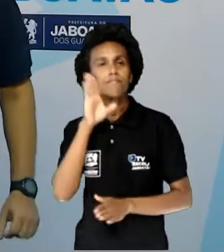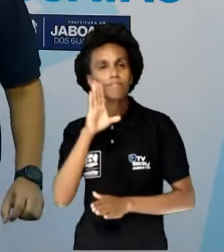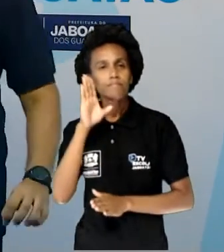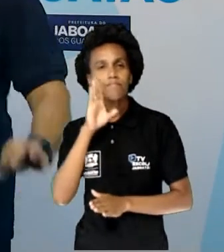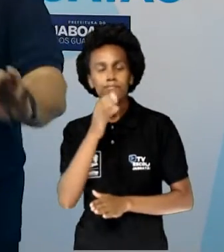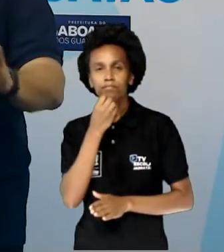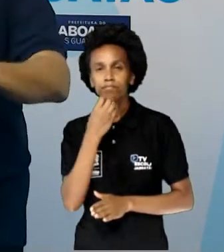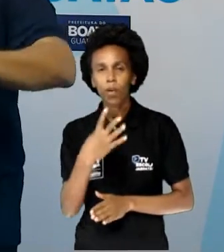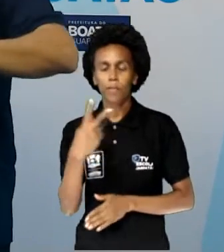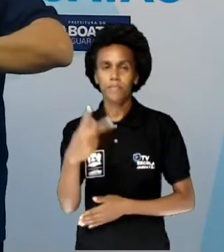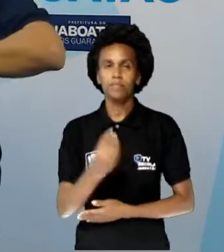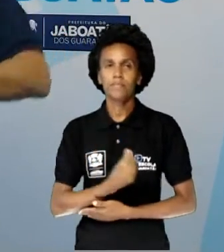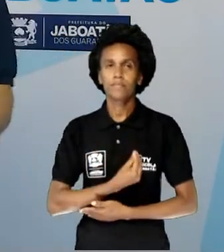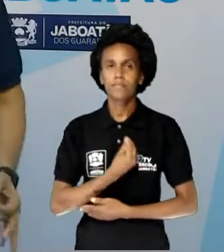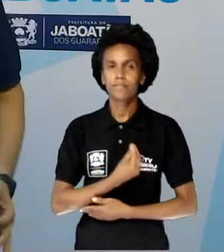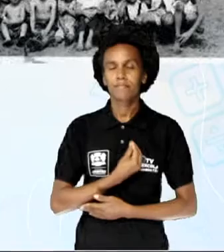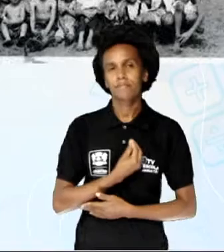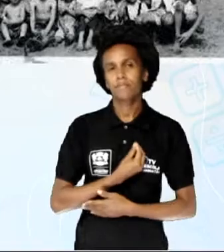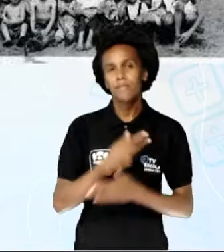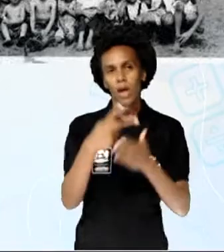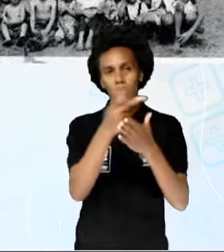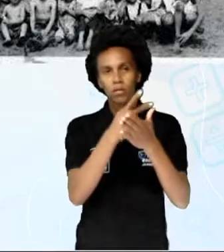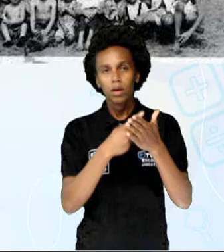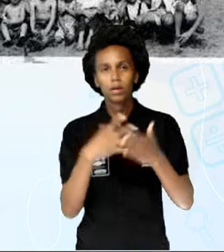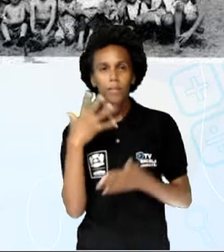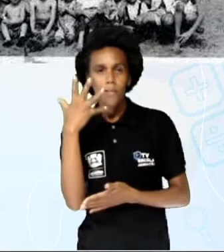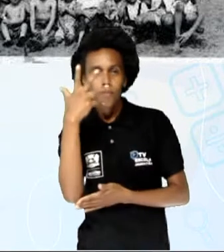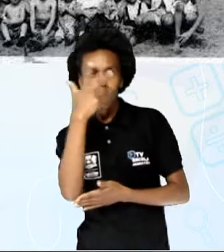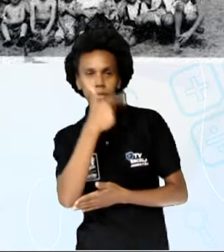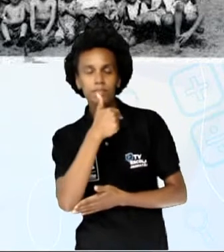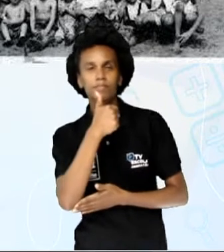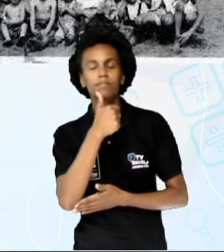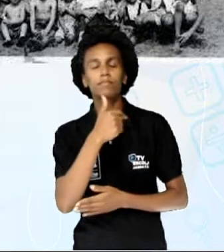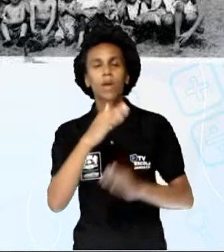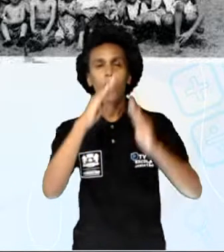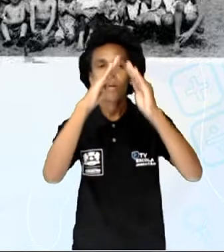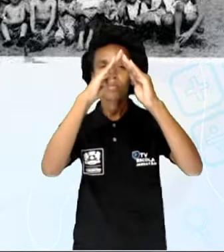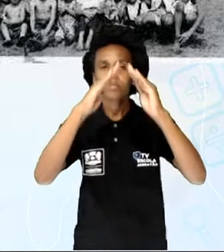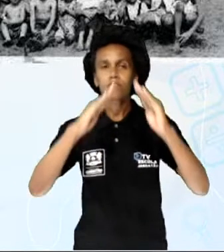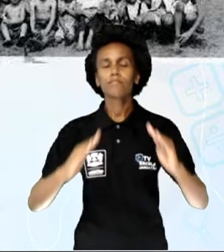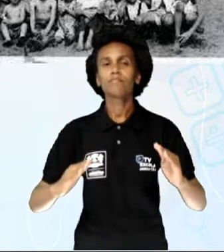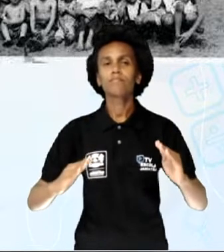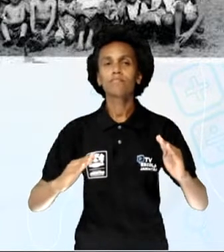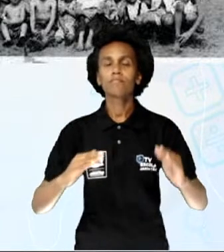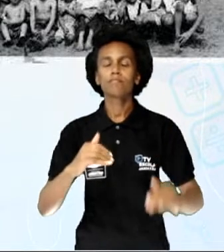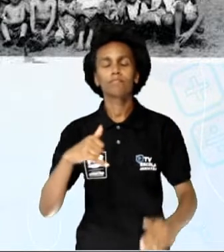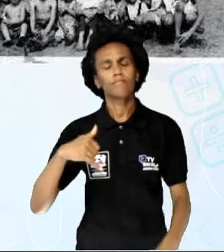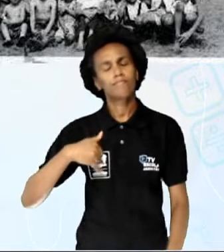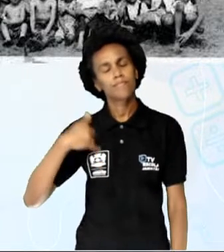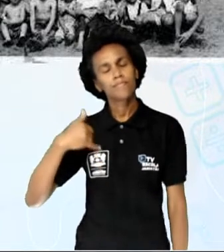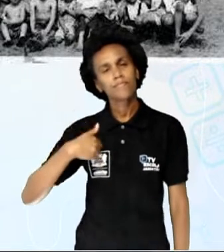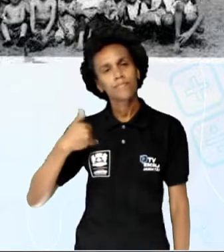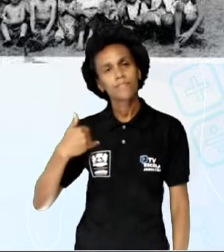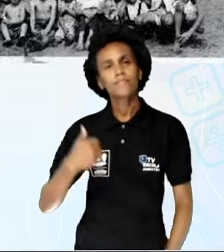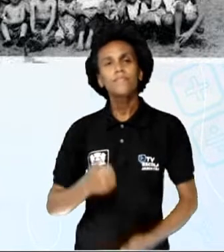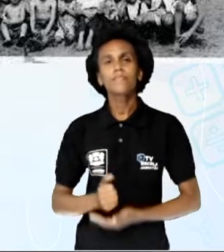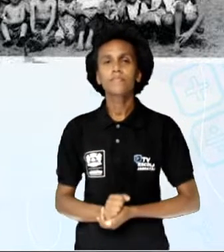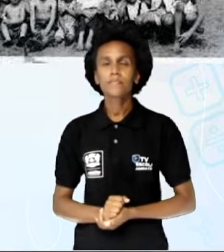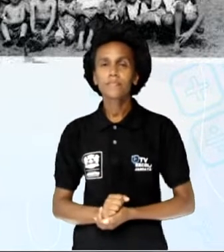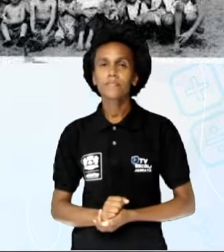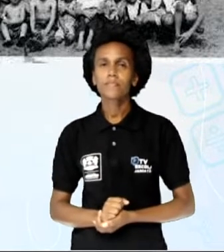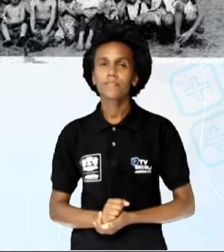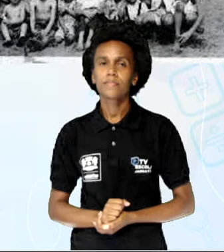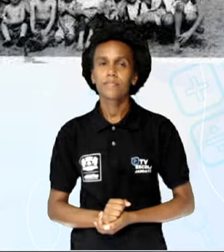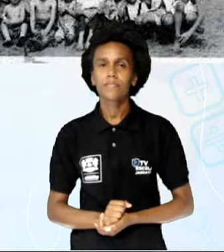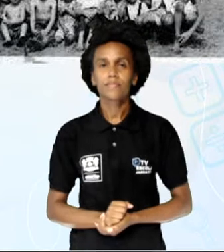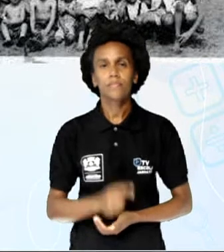vida. Esse desenho bonito, ele se chama pirâmide etária. Pirâmide etária. E aí você está vendo